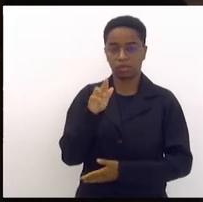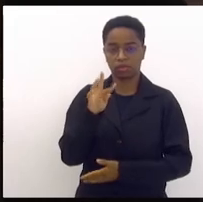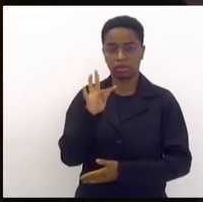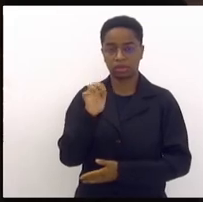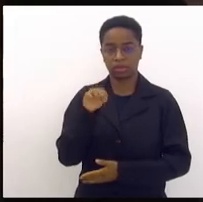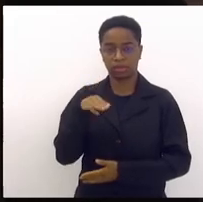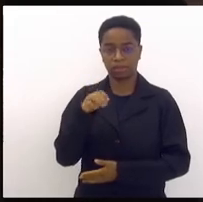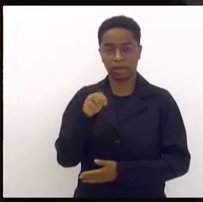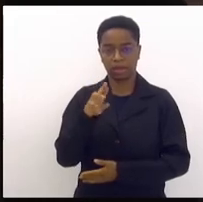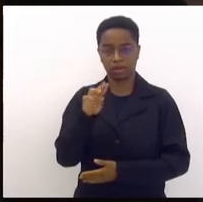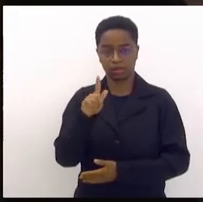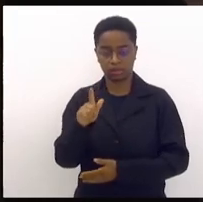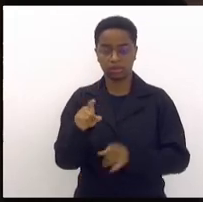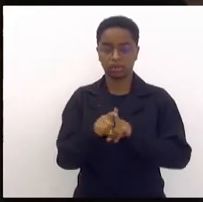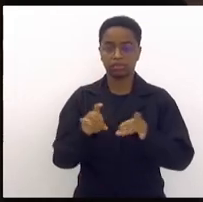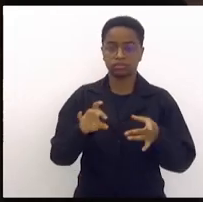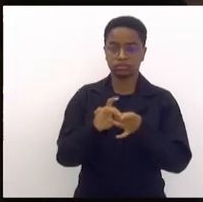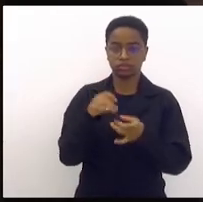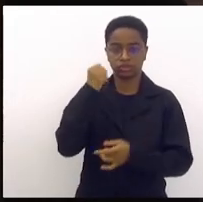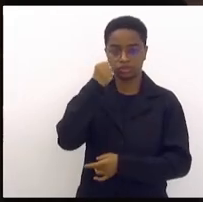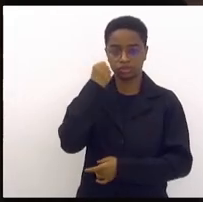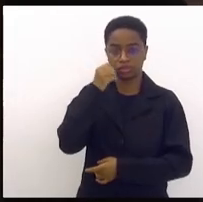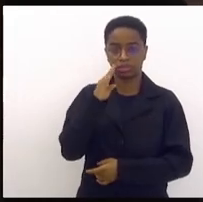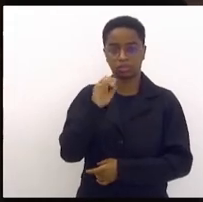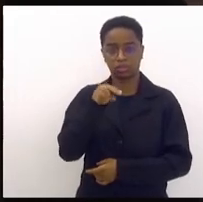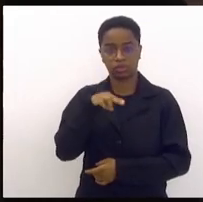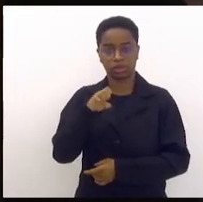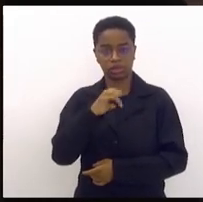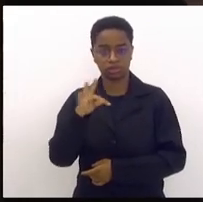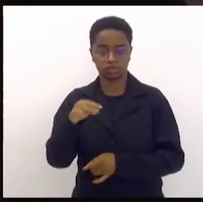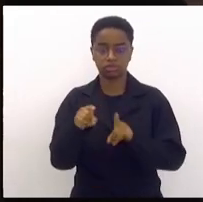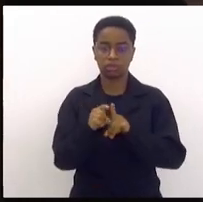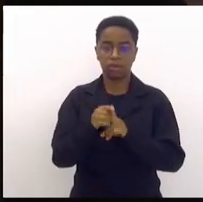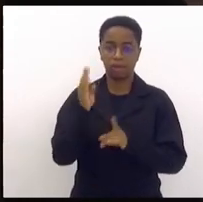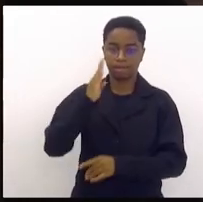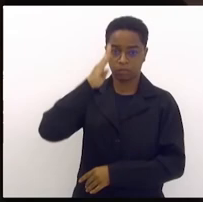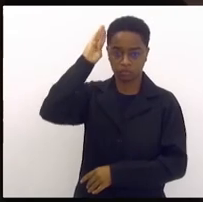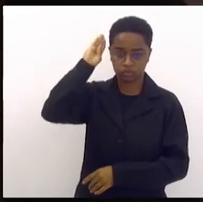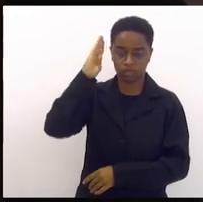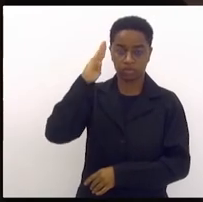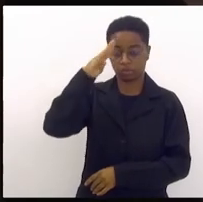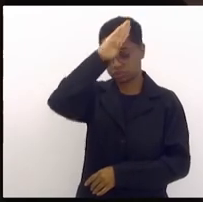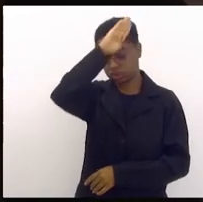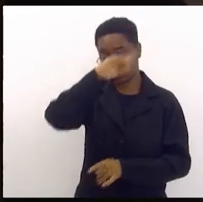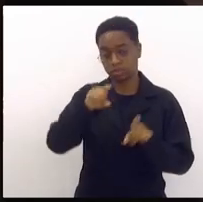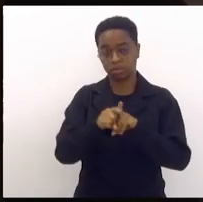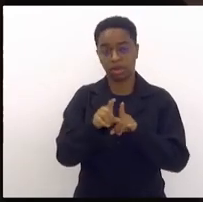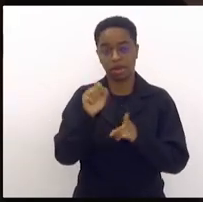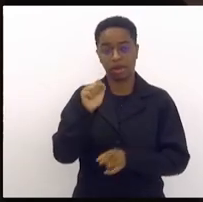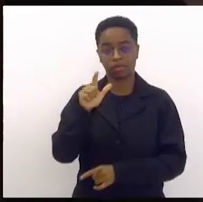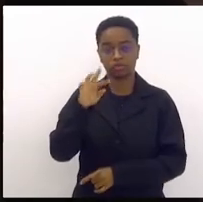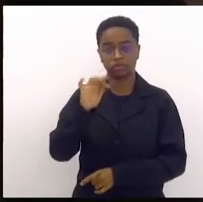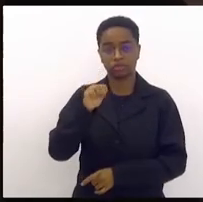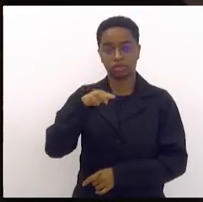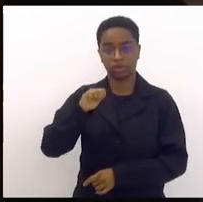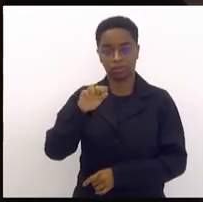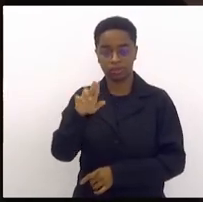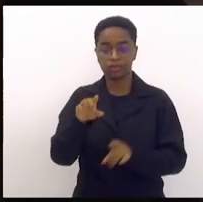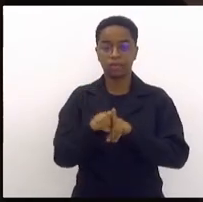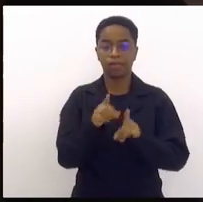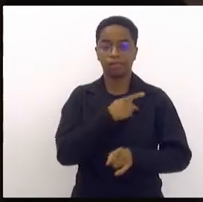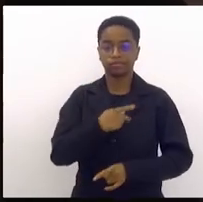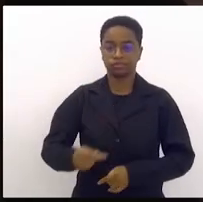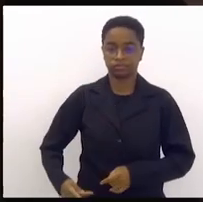ao lado do senador Bonetti, ao lado do senador Flávio Bolsonaro, ao lado do presidente Altineu, do presidente Valdemar, do presidente da